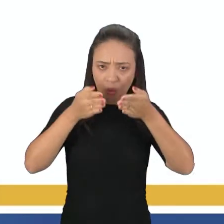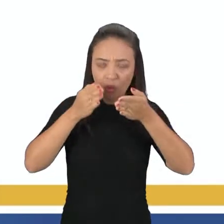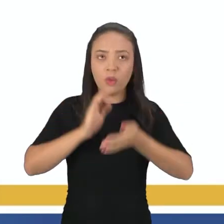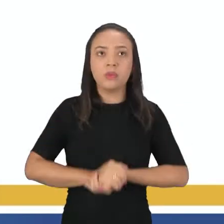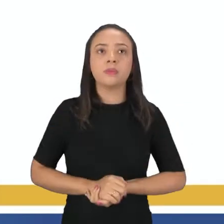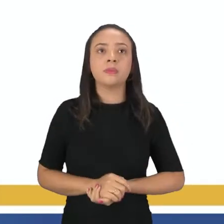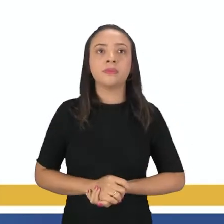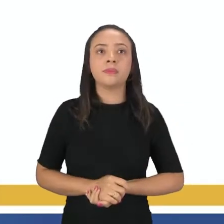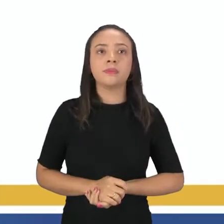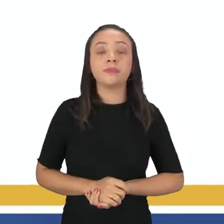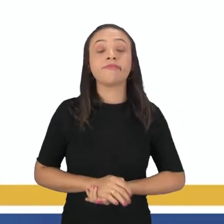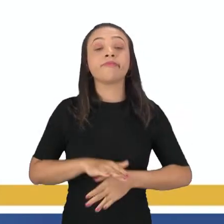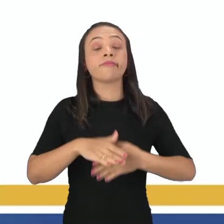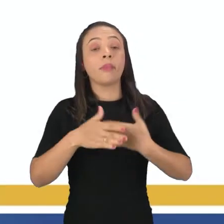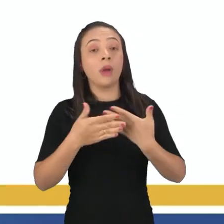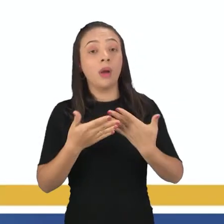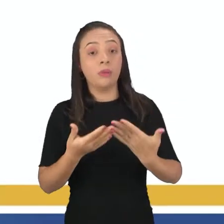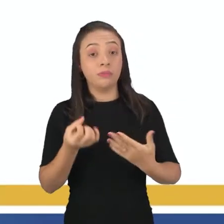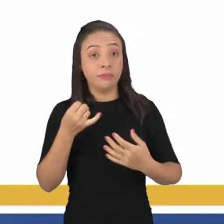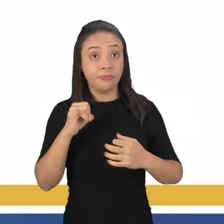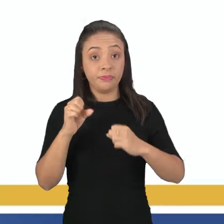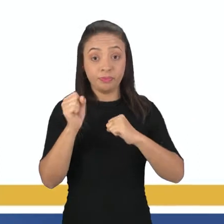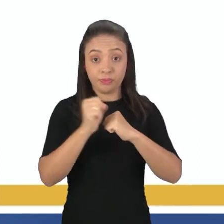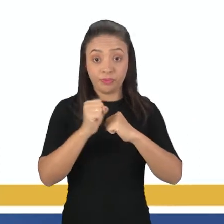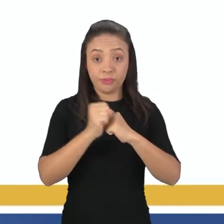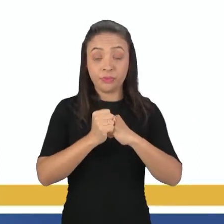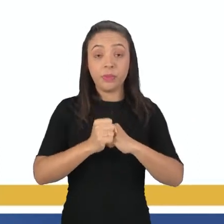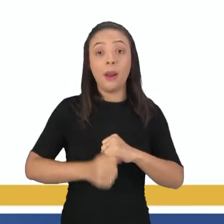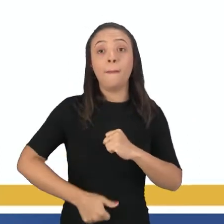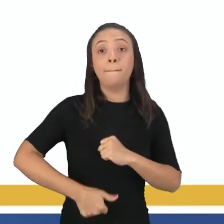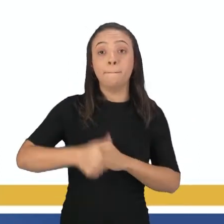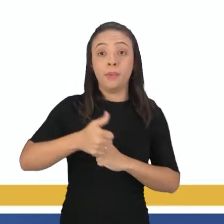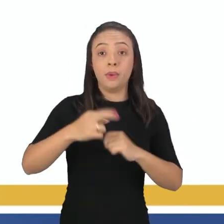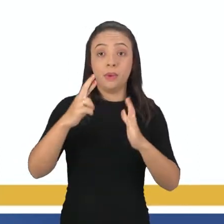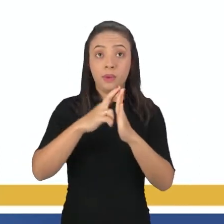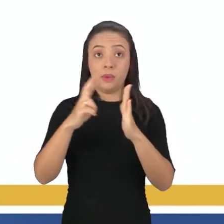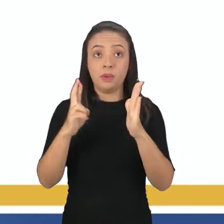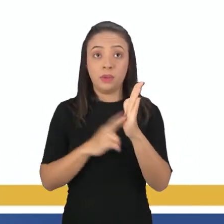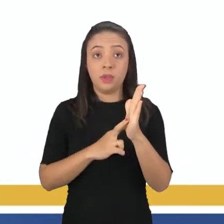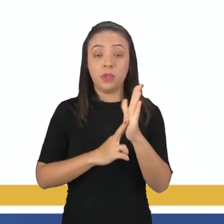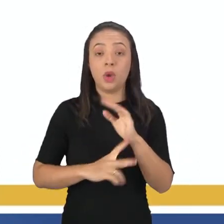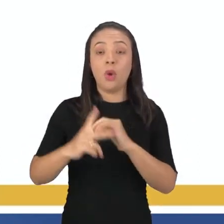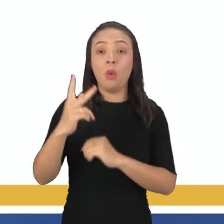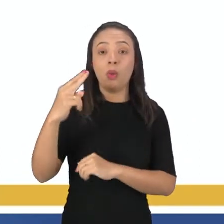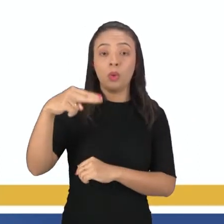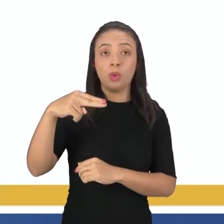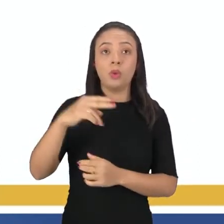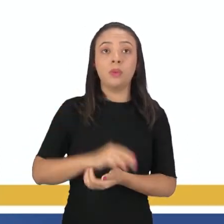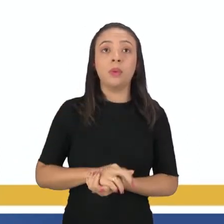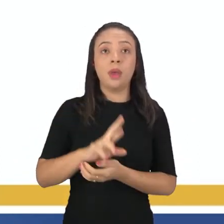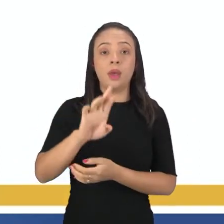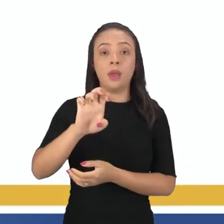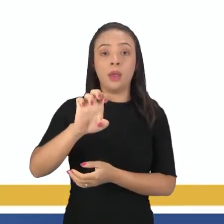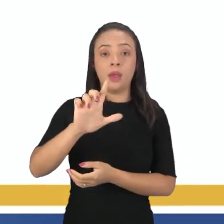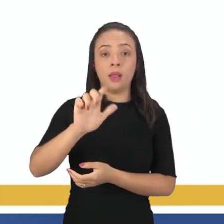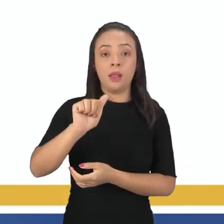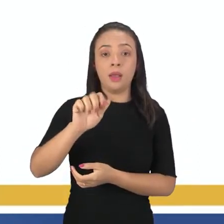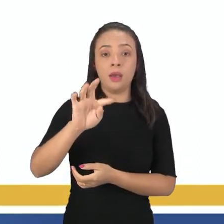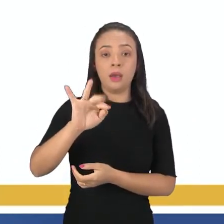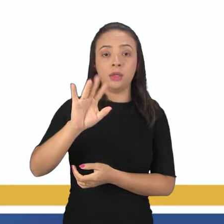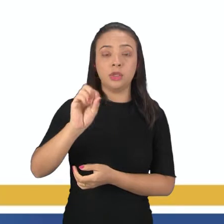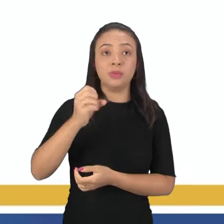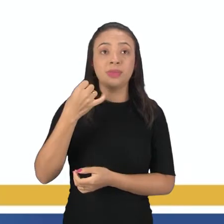específicas. Quando o sujeito, primeira regra, concordância com pronomes relativos. Quando o sujeito da oração é o